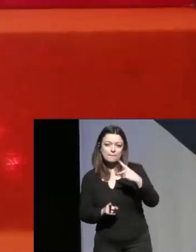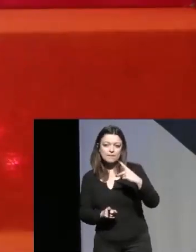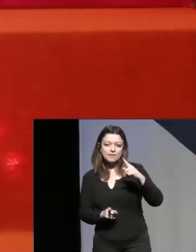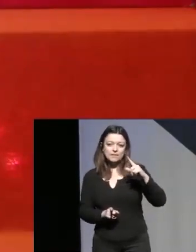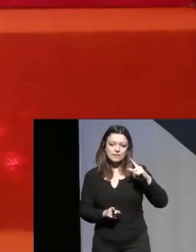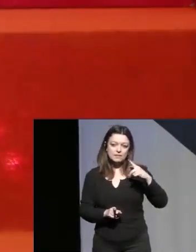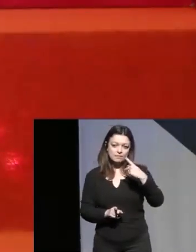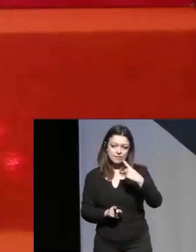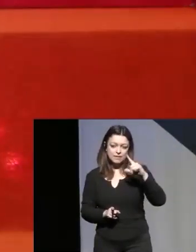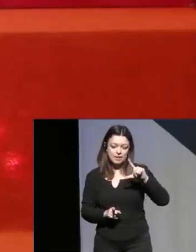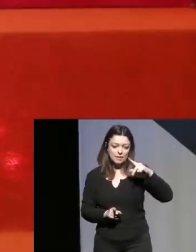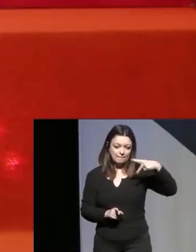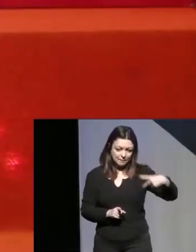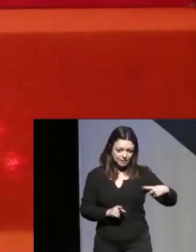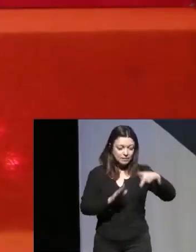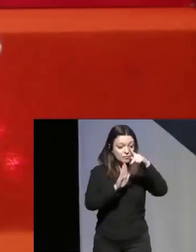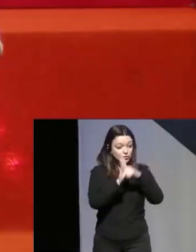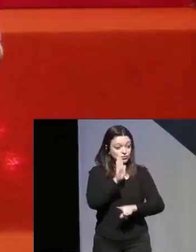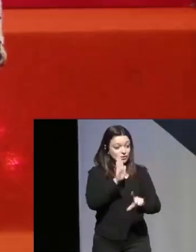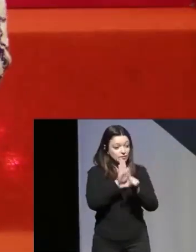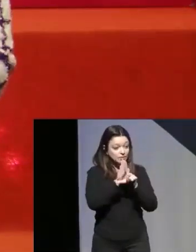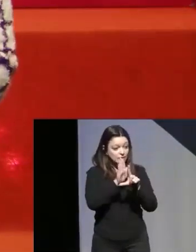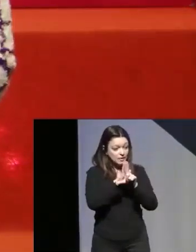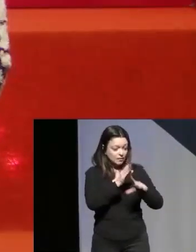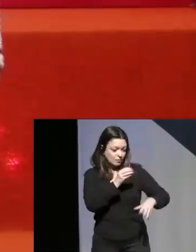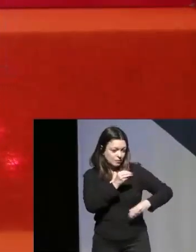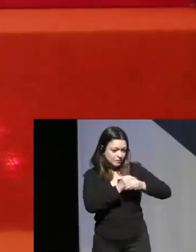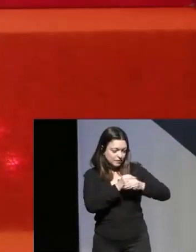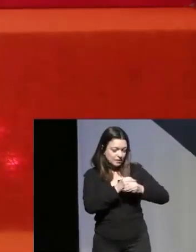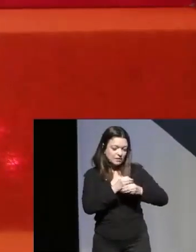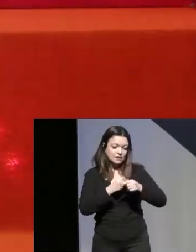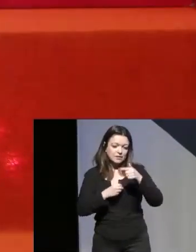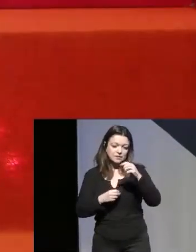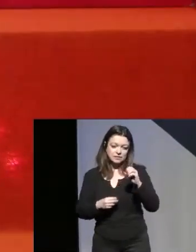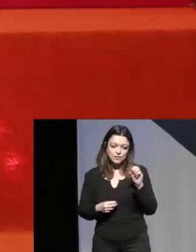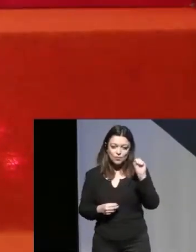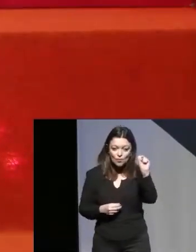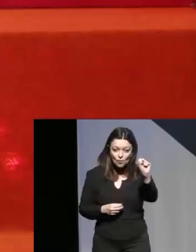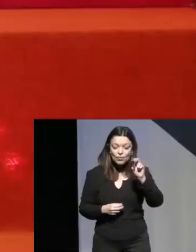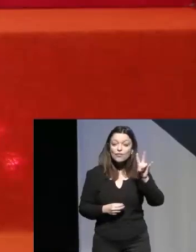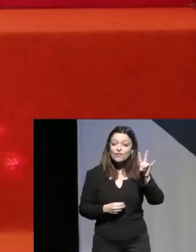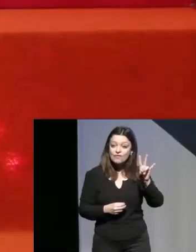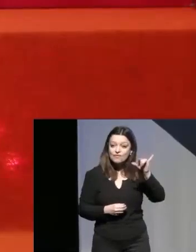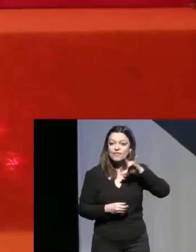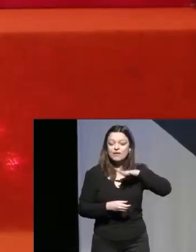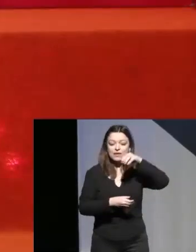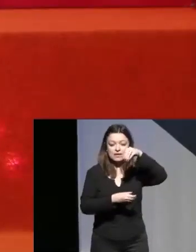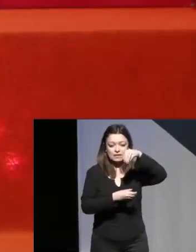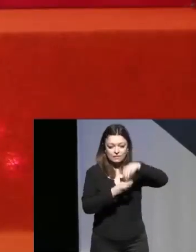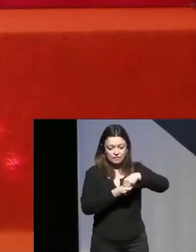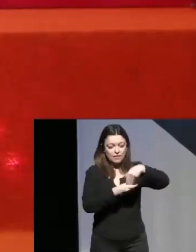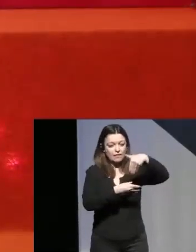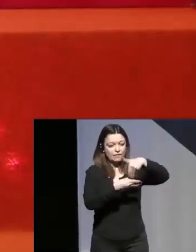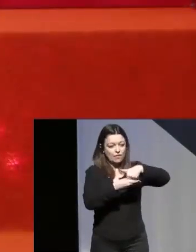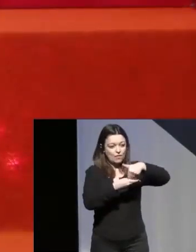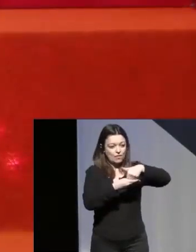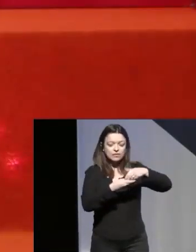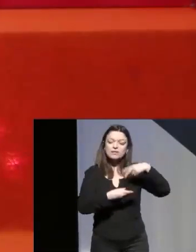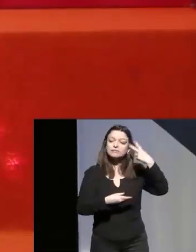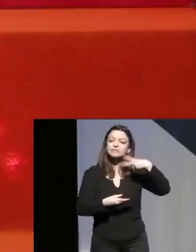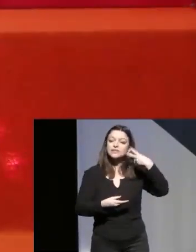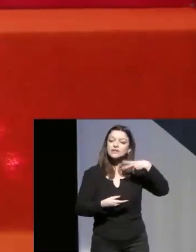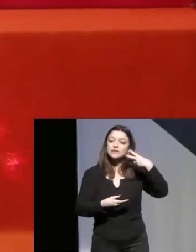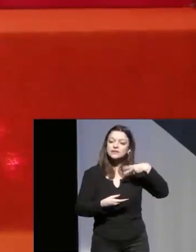Lei Complementar 68, que está para ser votado na Câmara, e que traz as normas